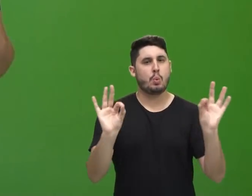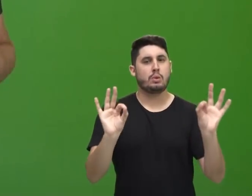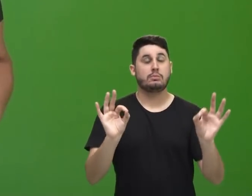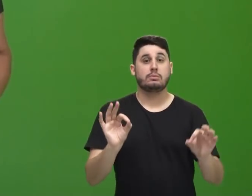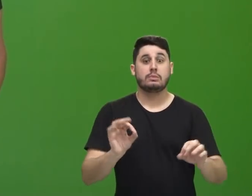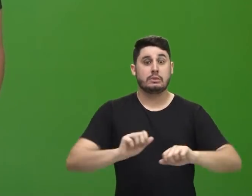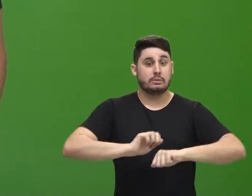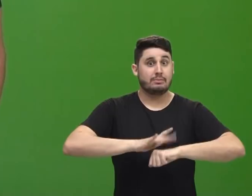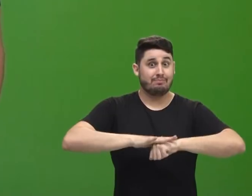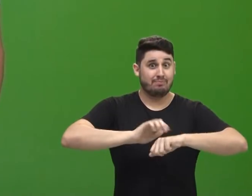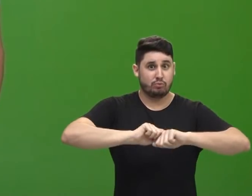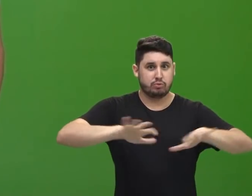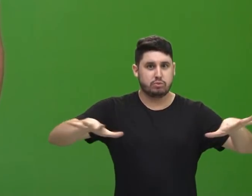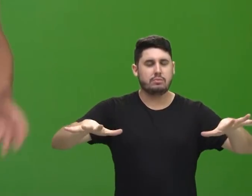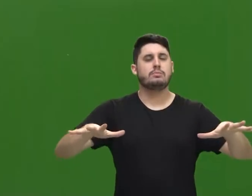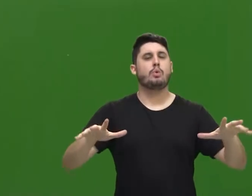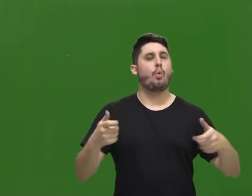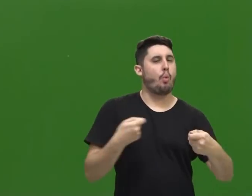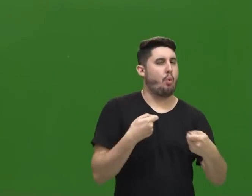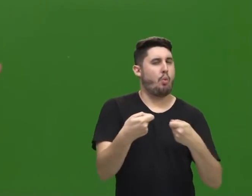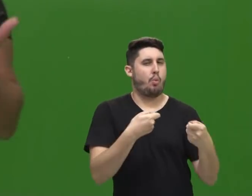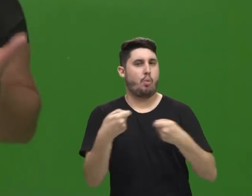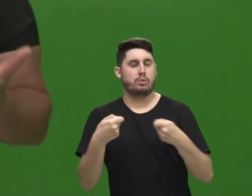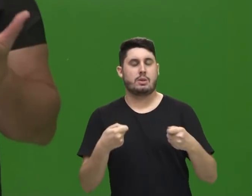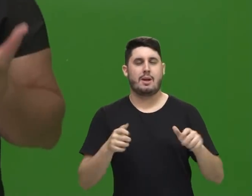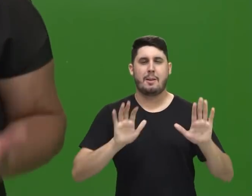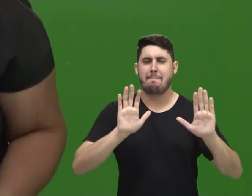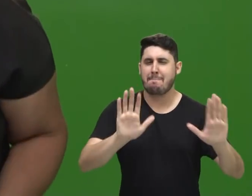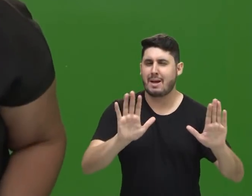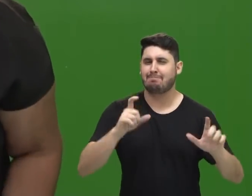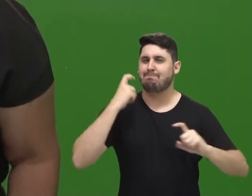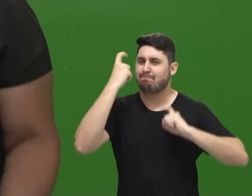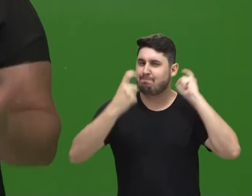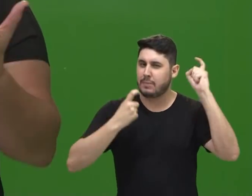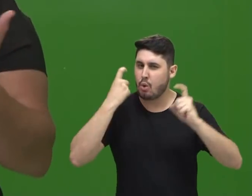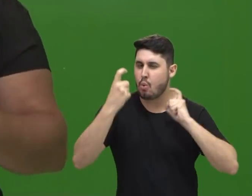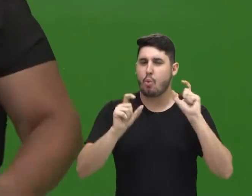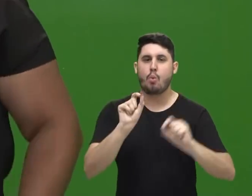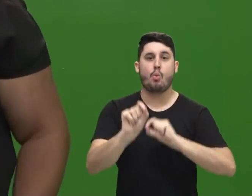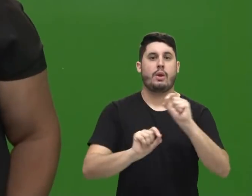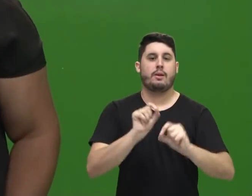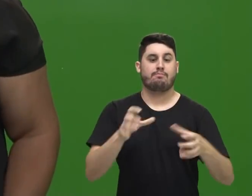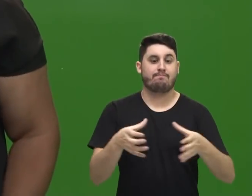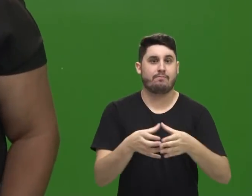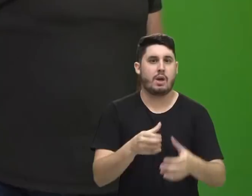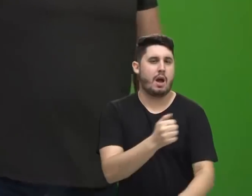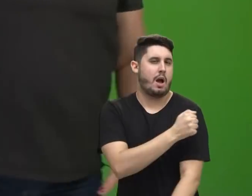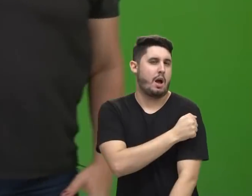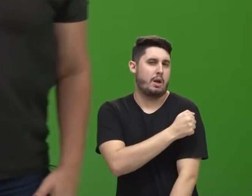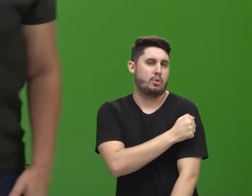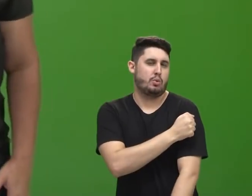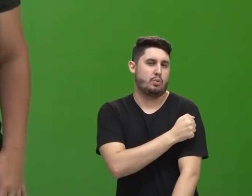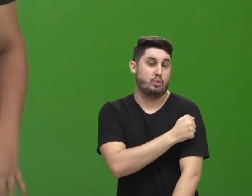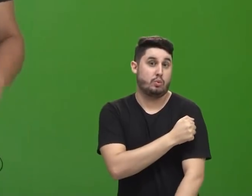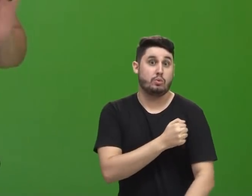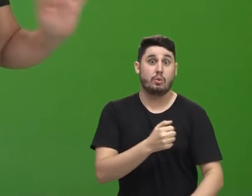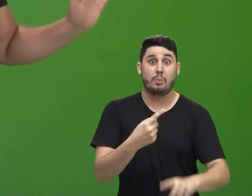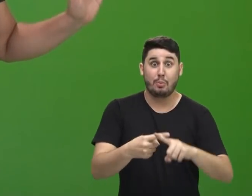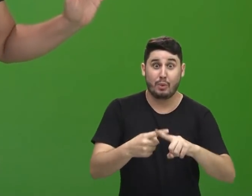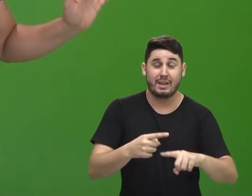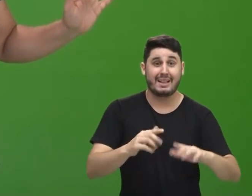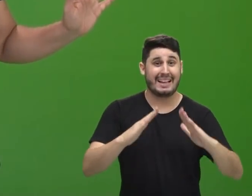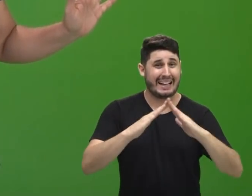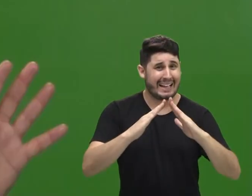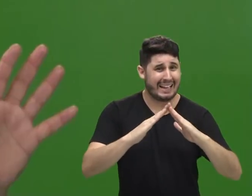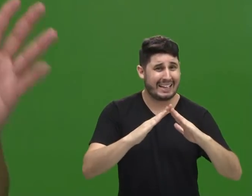o contágio está controlado. Mas nossa maior preocupação agora é com o nosso alunado, que em casa, distante